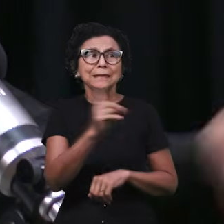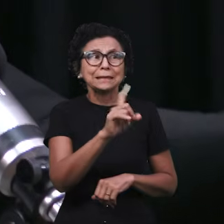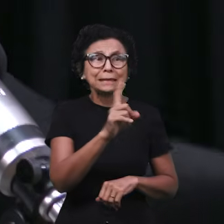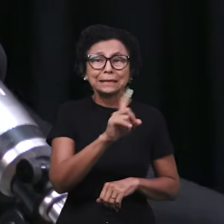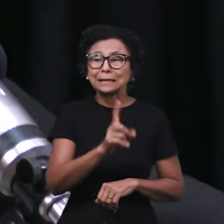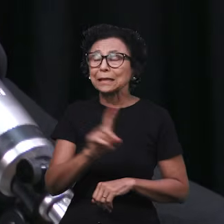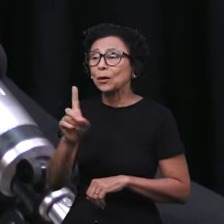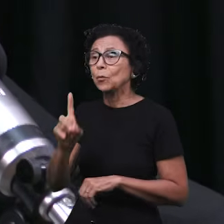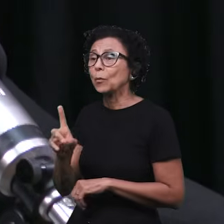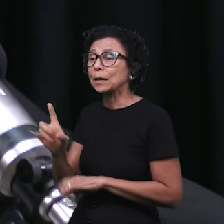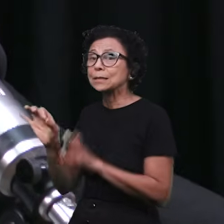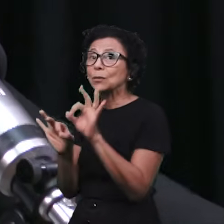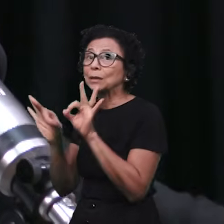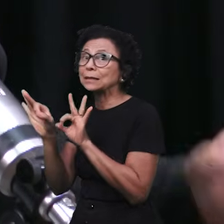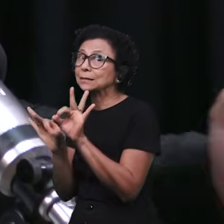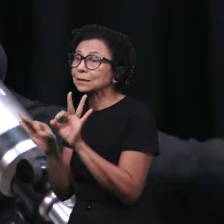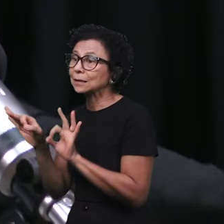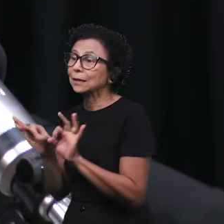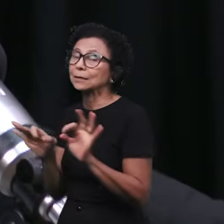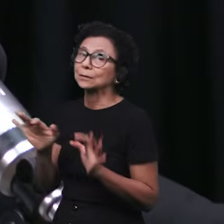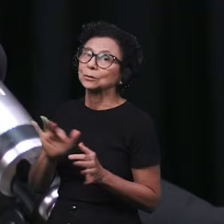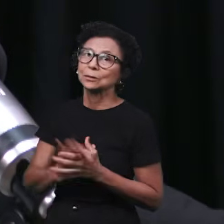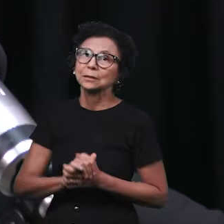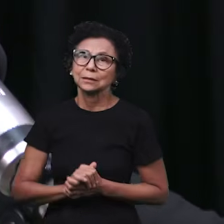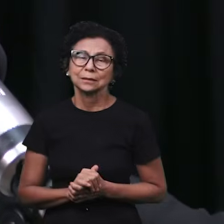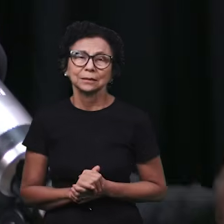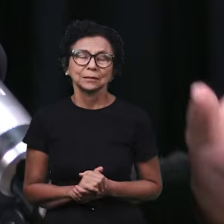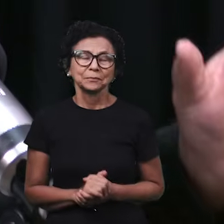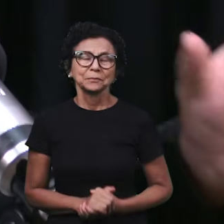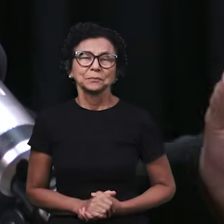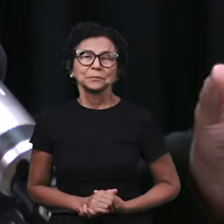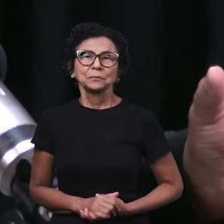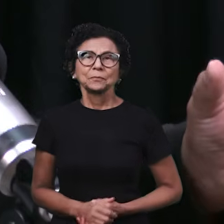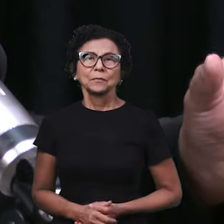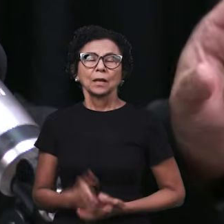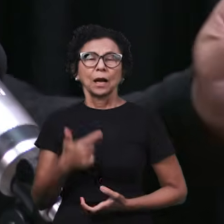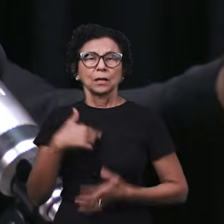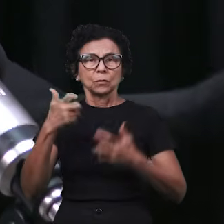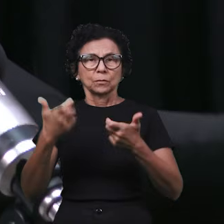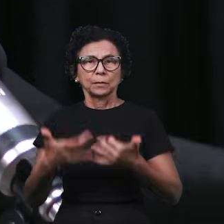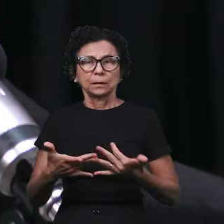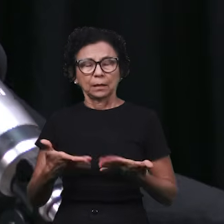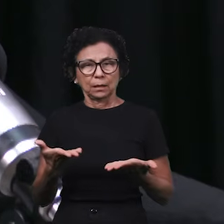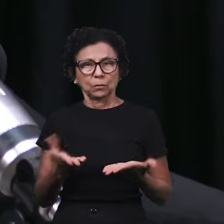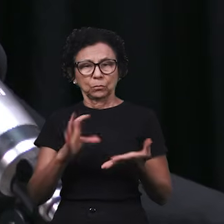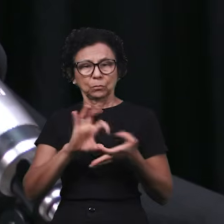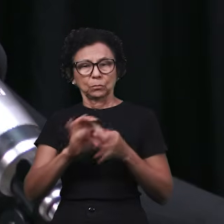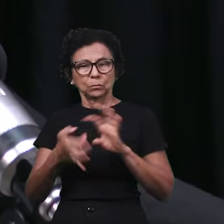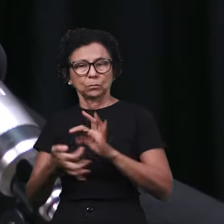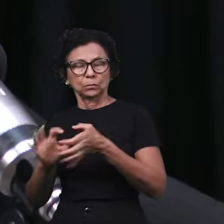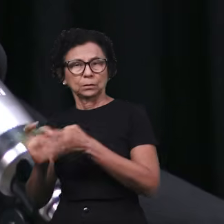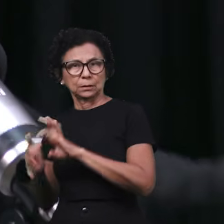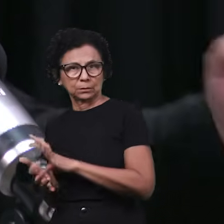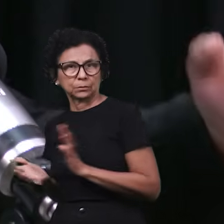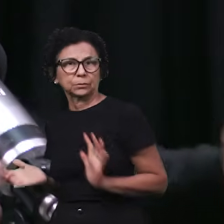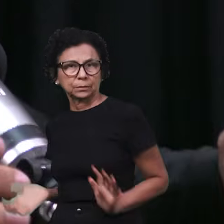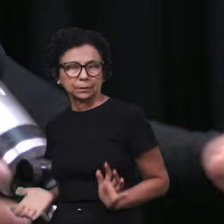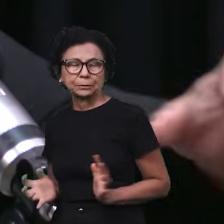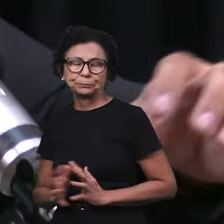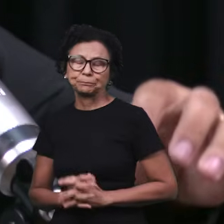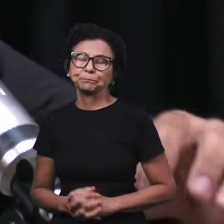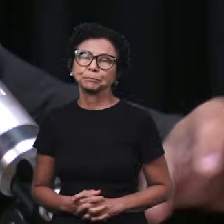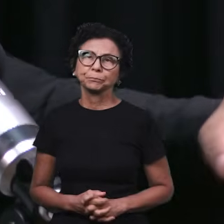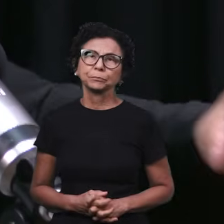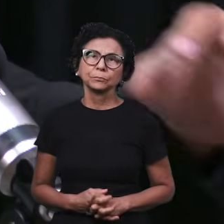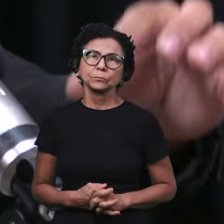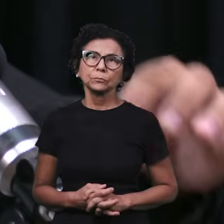E aí ele entendeu também quando foi falado o contexto, né? Então tem palavras no português que só um sinal não vai bastar dentro da livra. Você tem que fazer toda a explicação